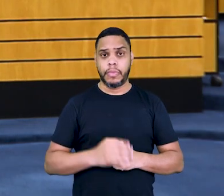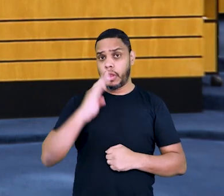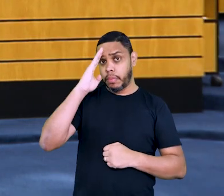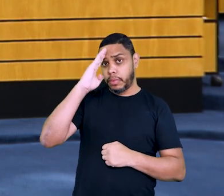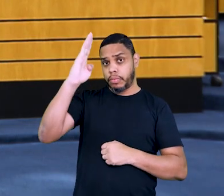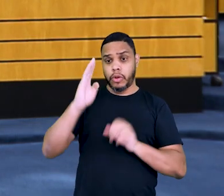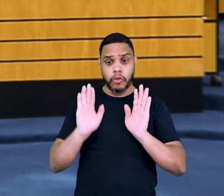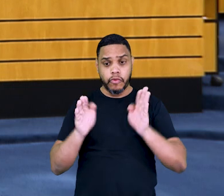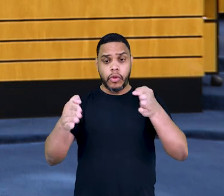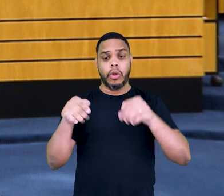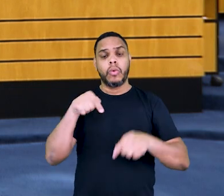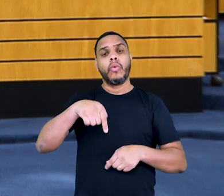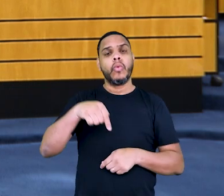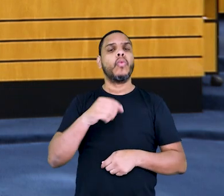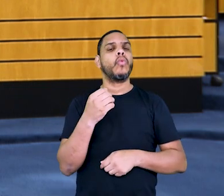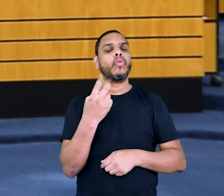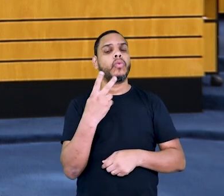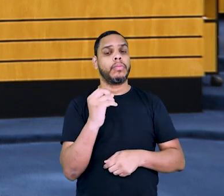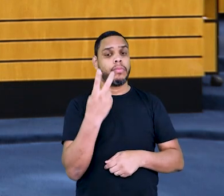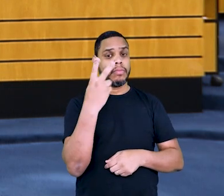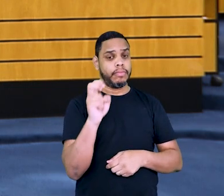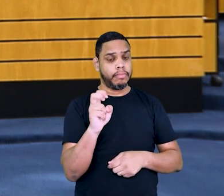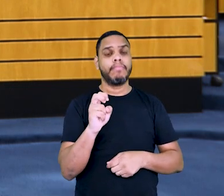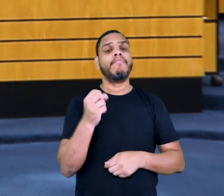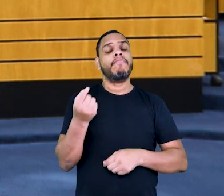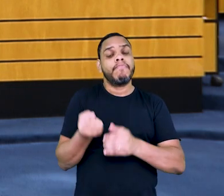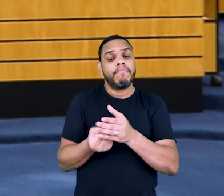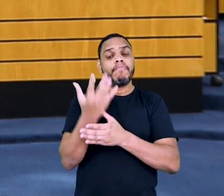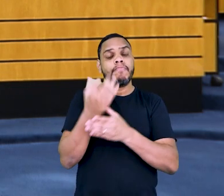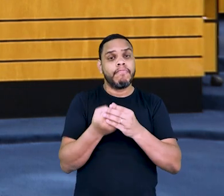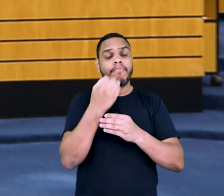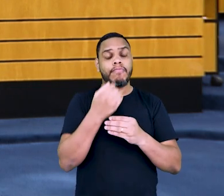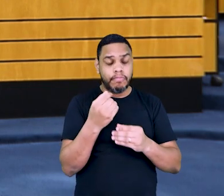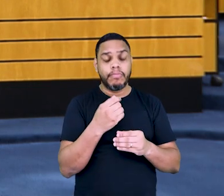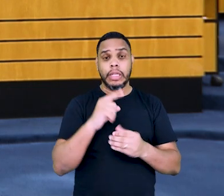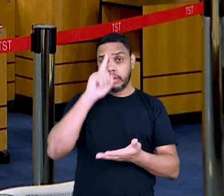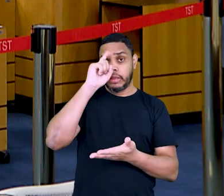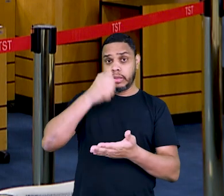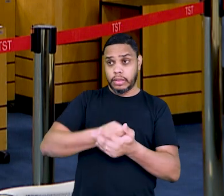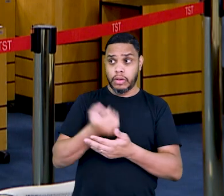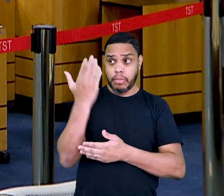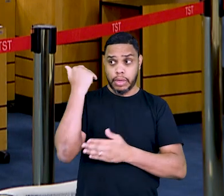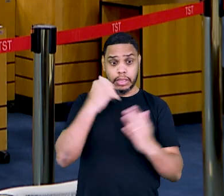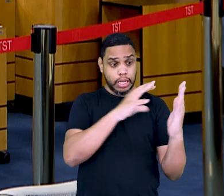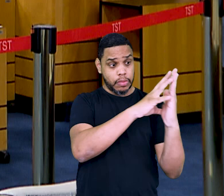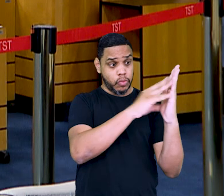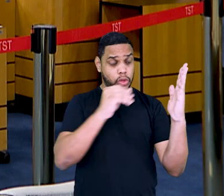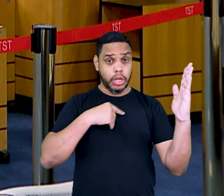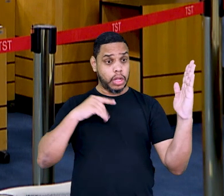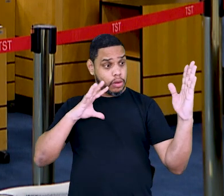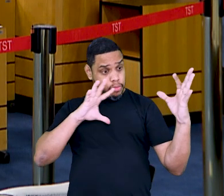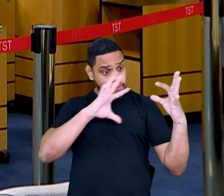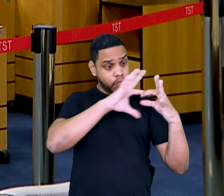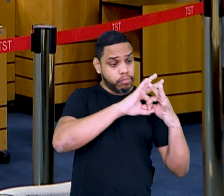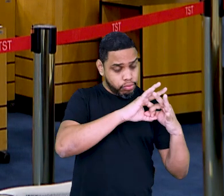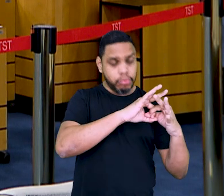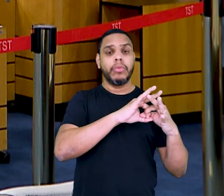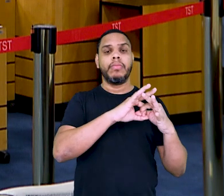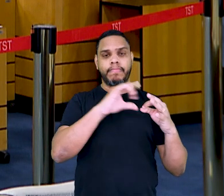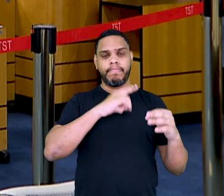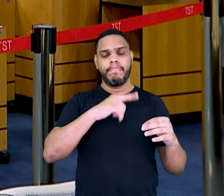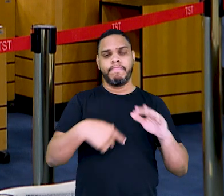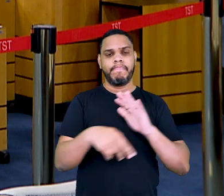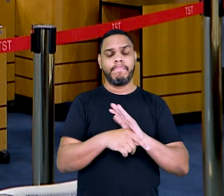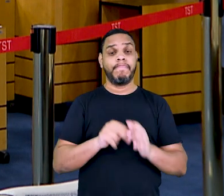em 2025 é incrementar a formação de precedentes qualificados, com a fixação de teses vinculantes em